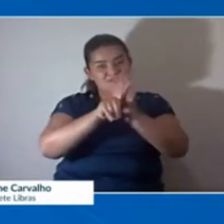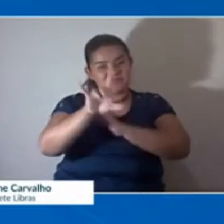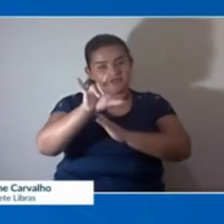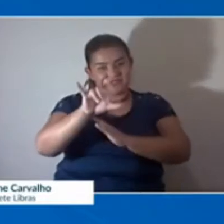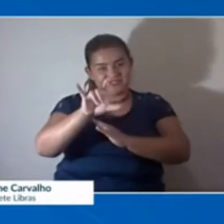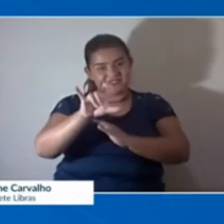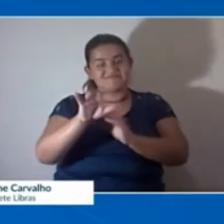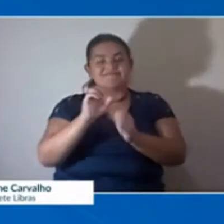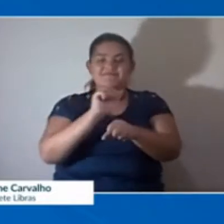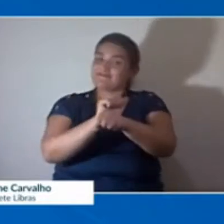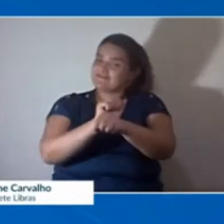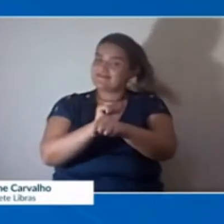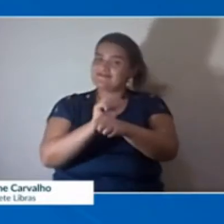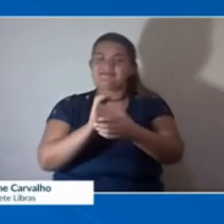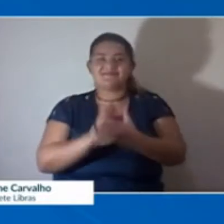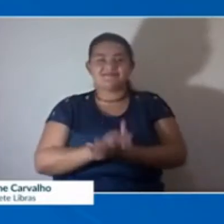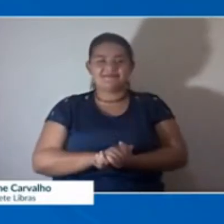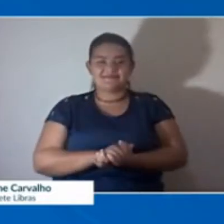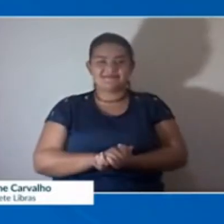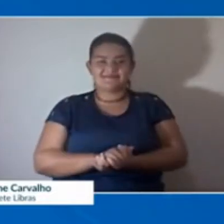daí!